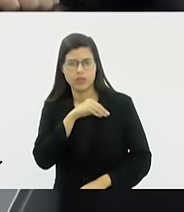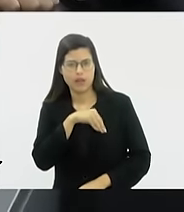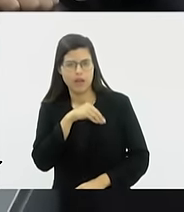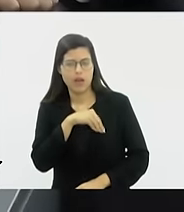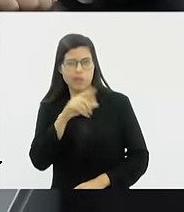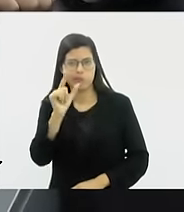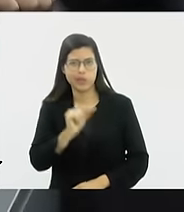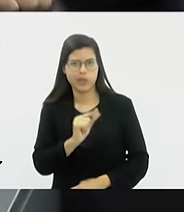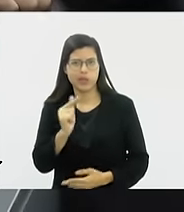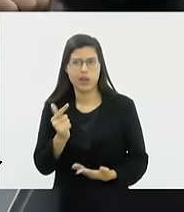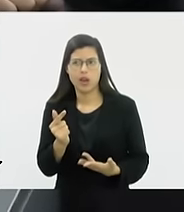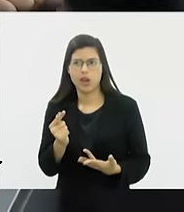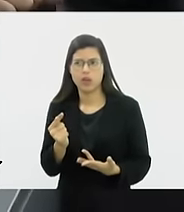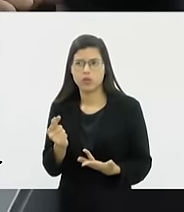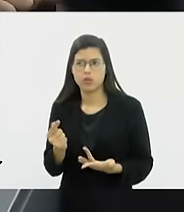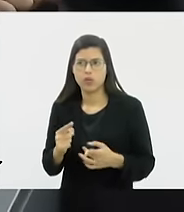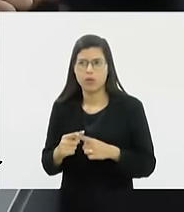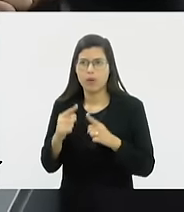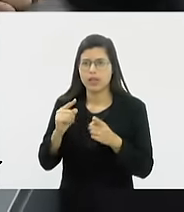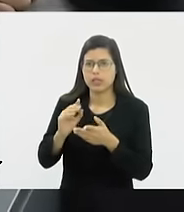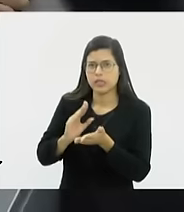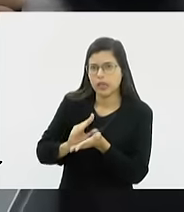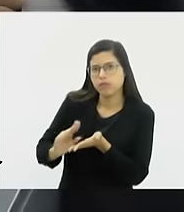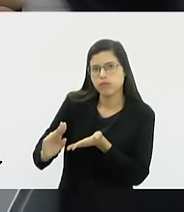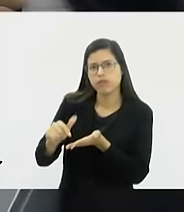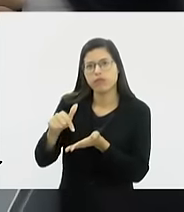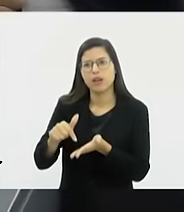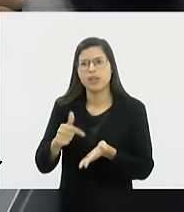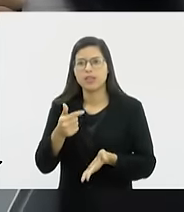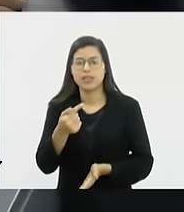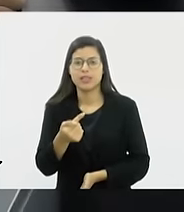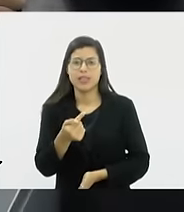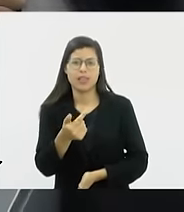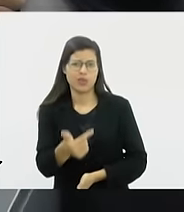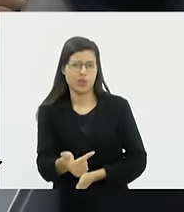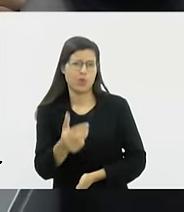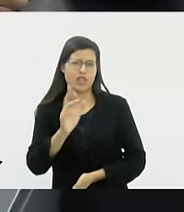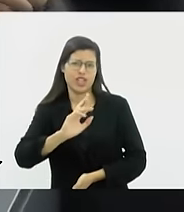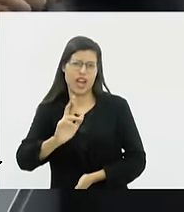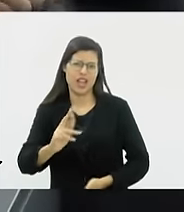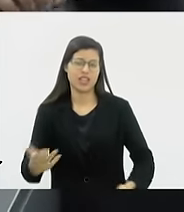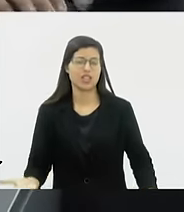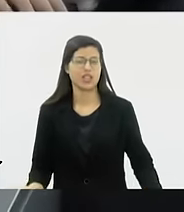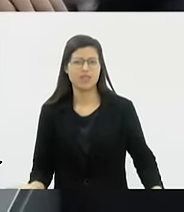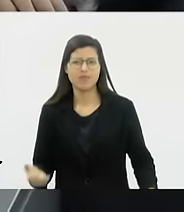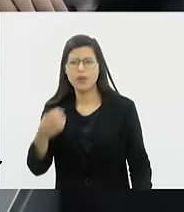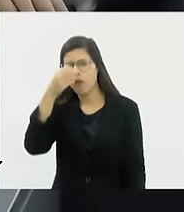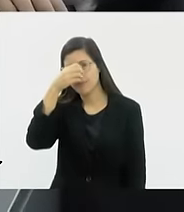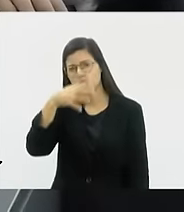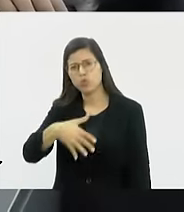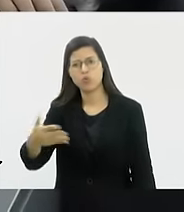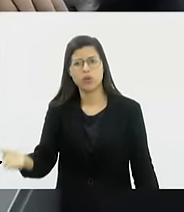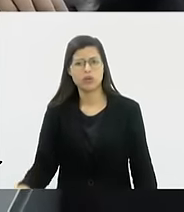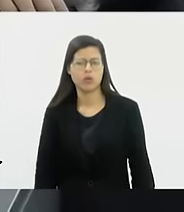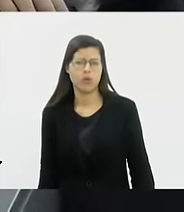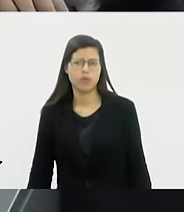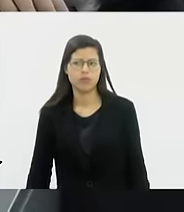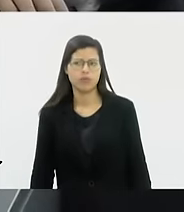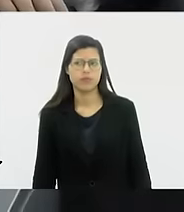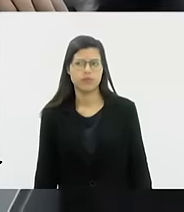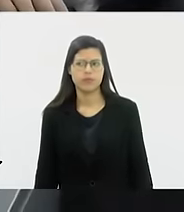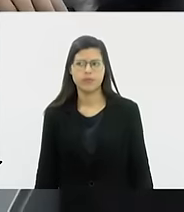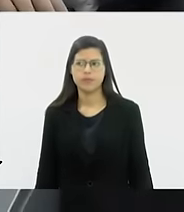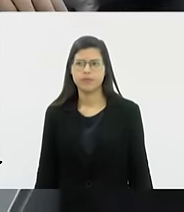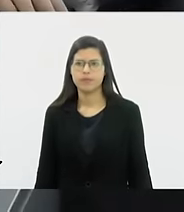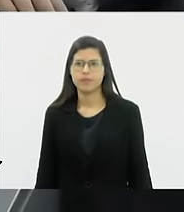mais essa gratificação, que não é gratificação, R$72, um absurdo você expor o Estado,